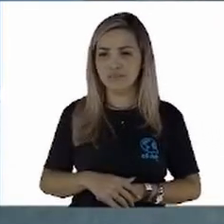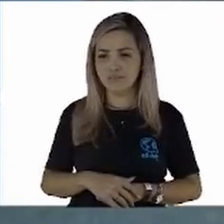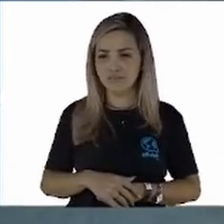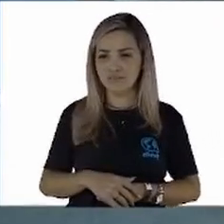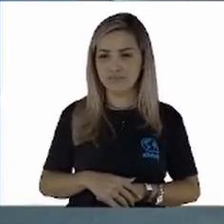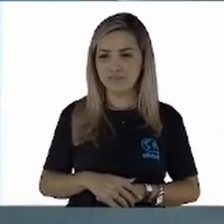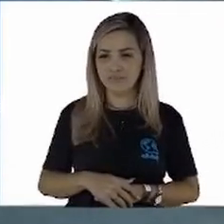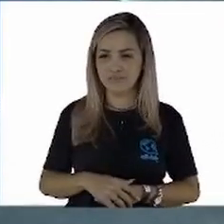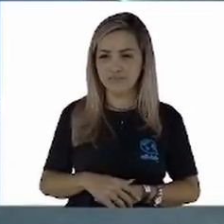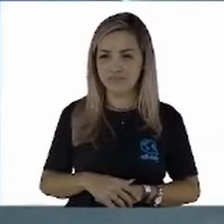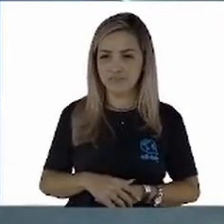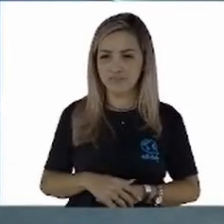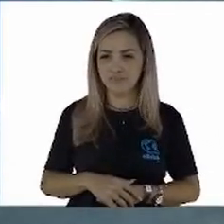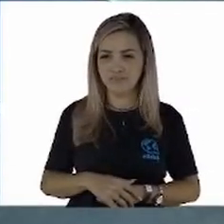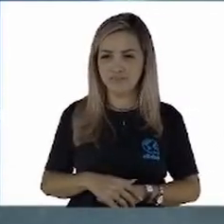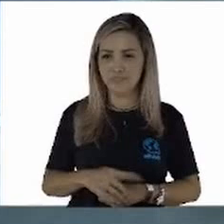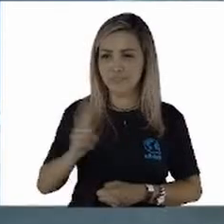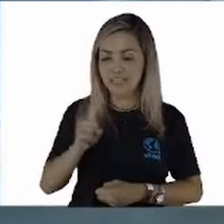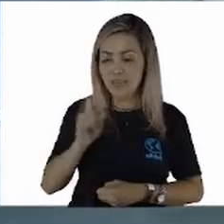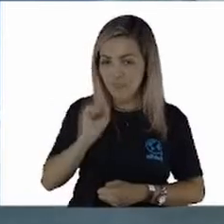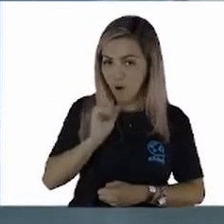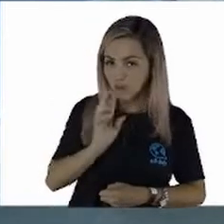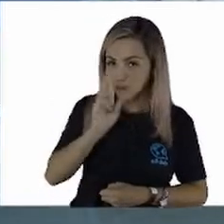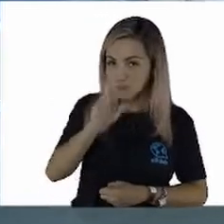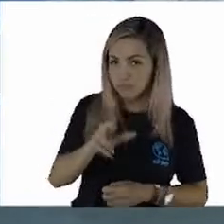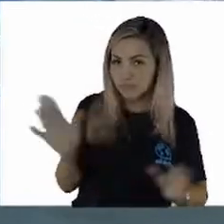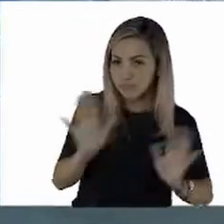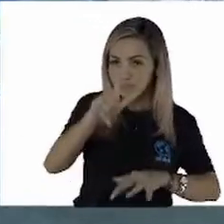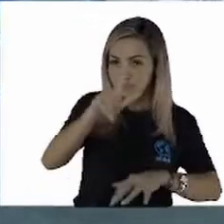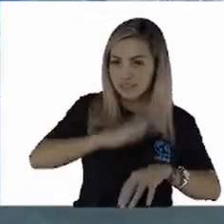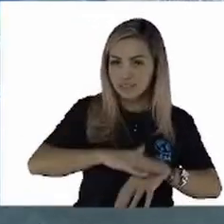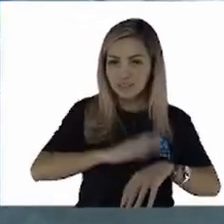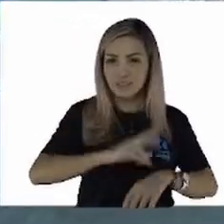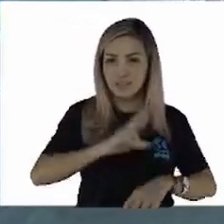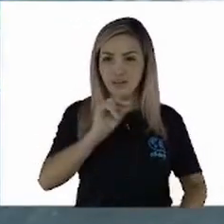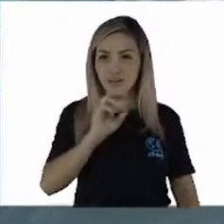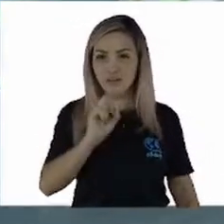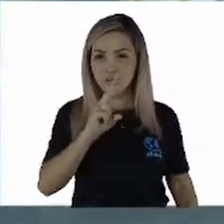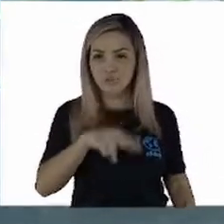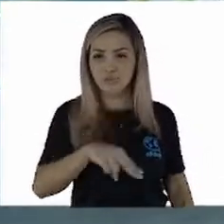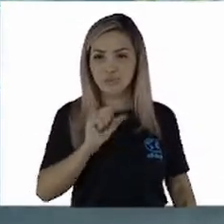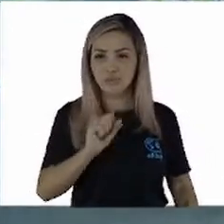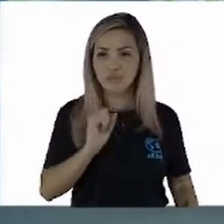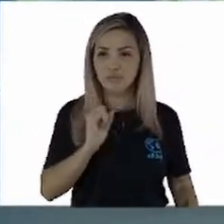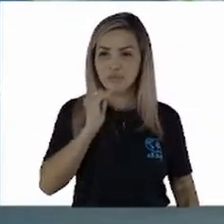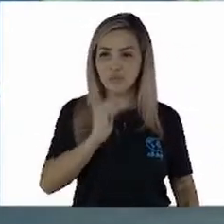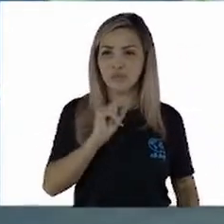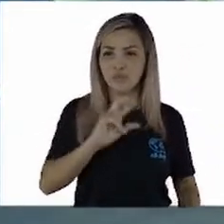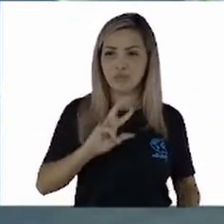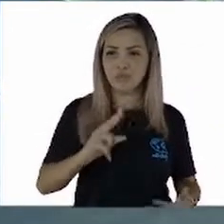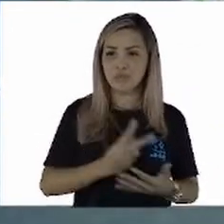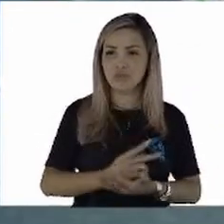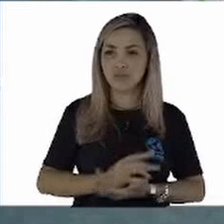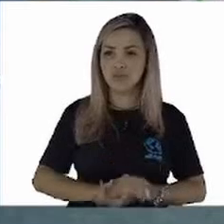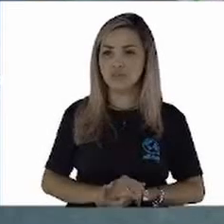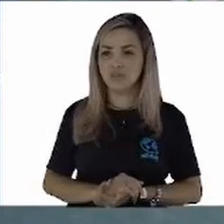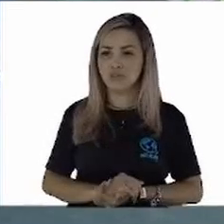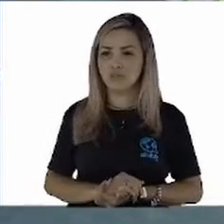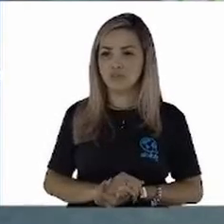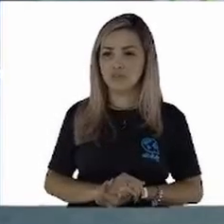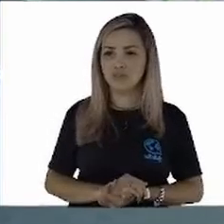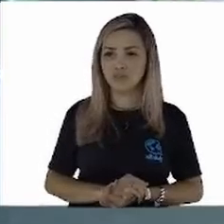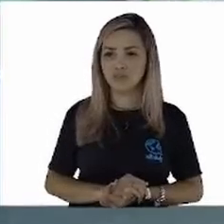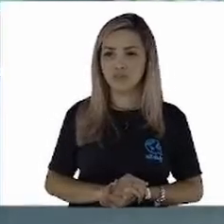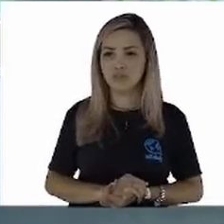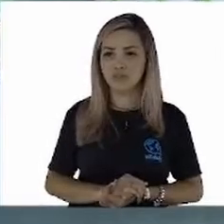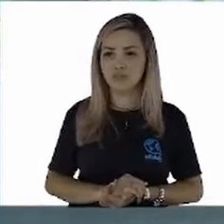aí. Aí. Mas ninguém sopra, ninguém diz pra ver. Ô, Robson, pode passar aqui e ninguém sopra o que vai acontecer, tá bom? Vamos lá. Encosta assim,